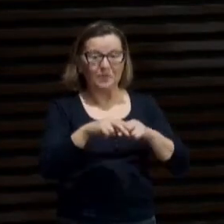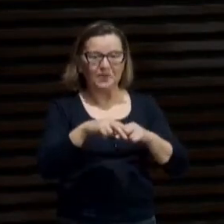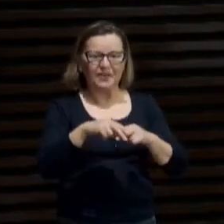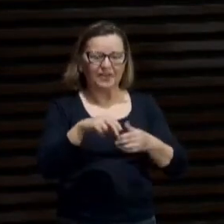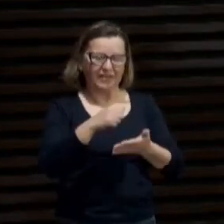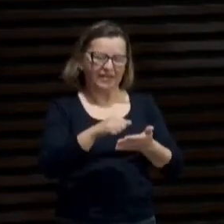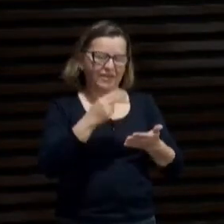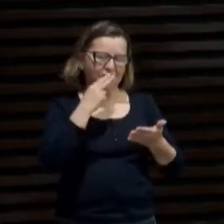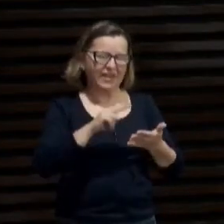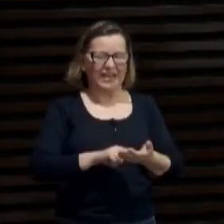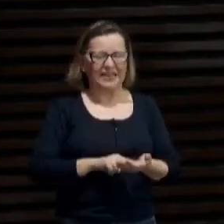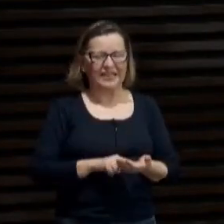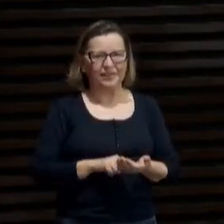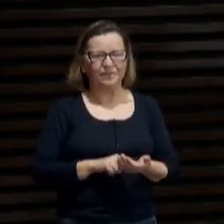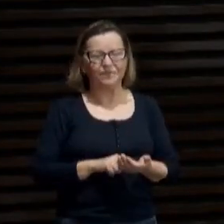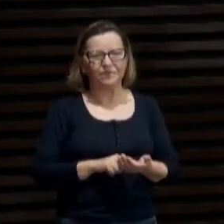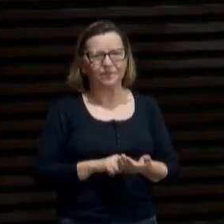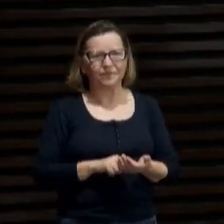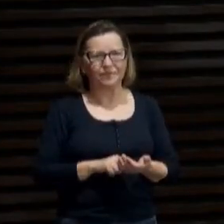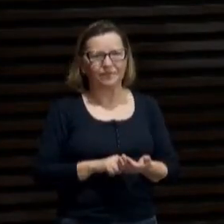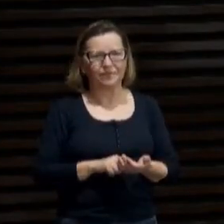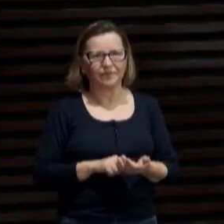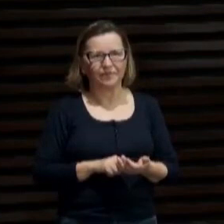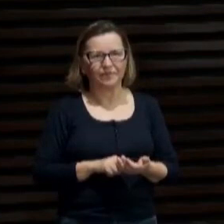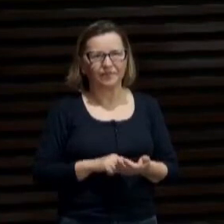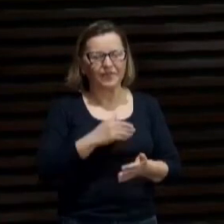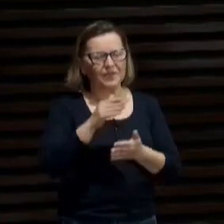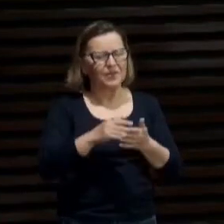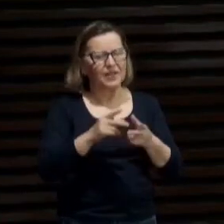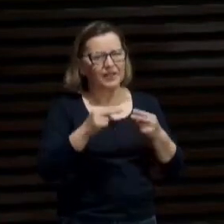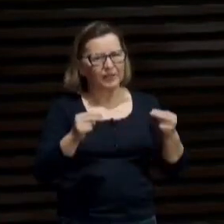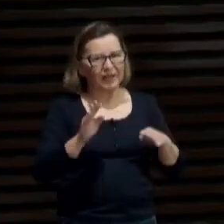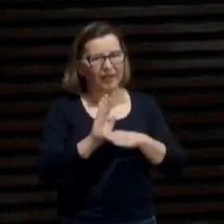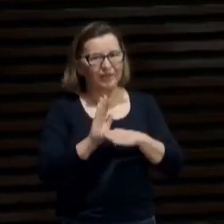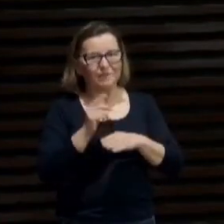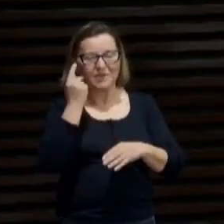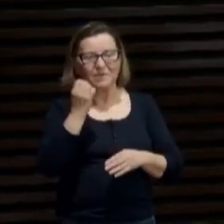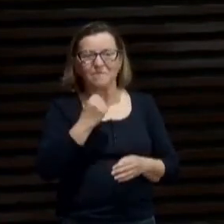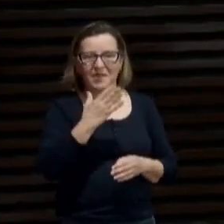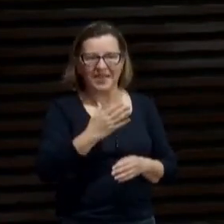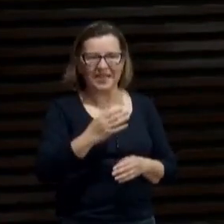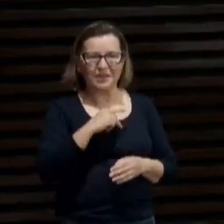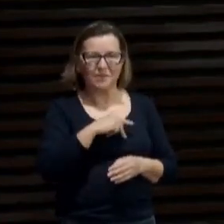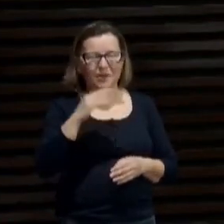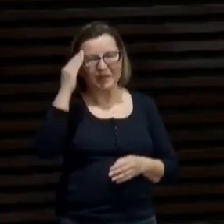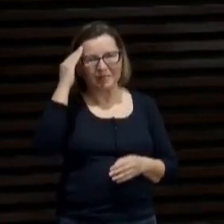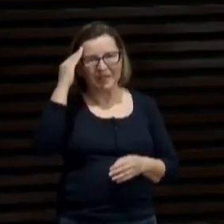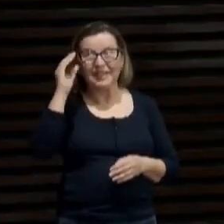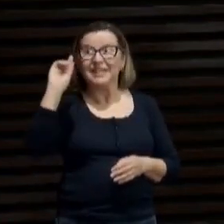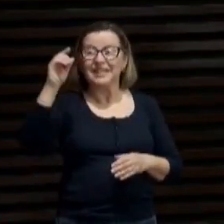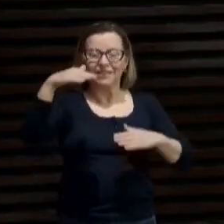Amados, ele sabia que todas as coisas cooperam juntamente para o bem. Ele sabia que Deus está acima dos